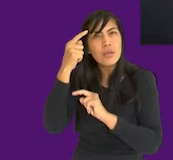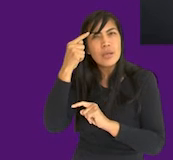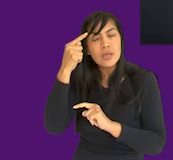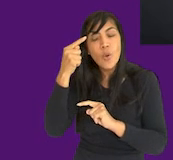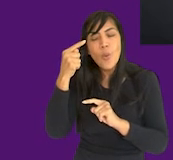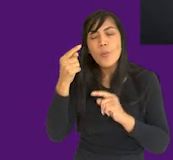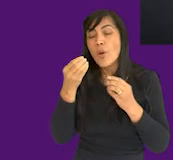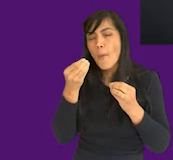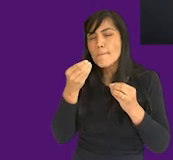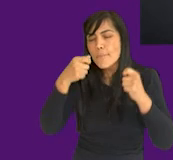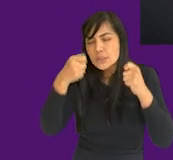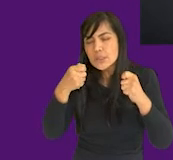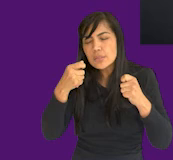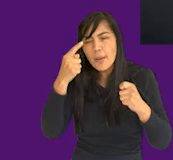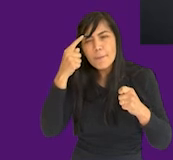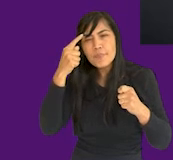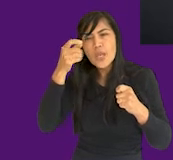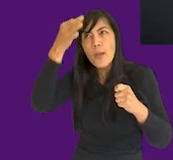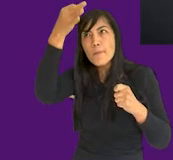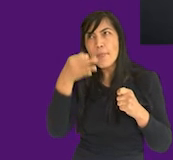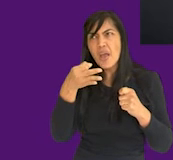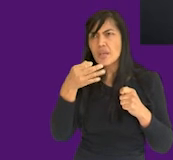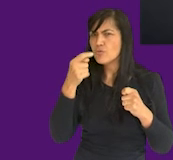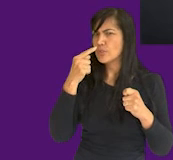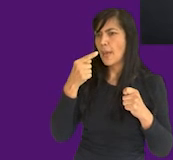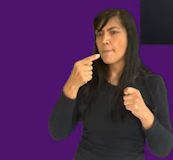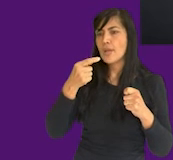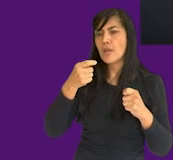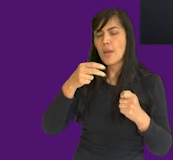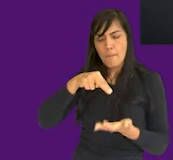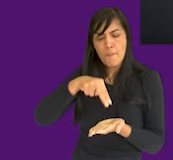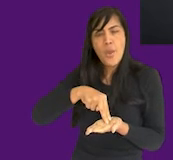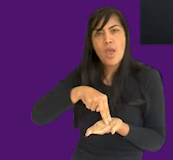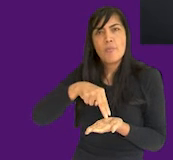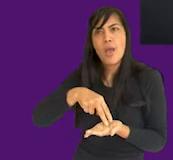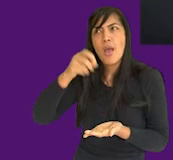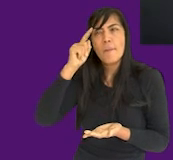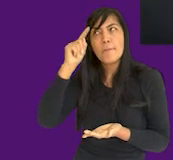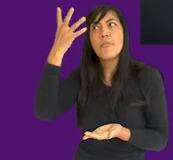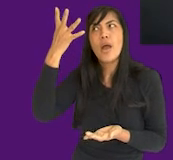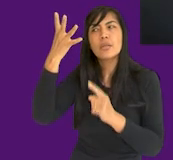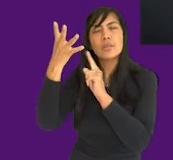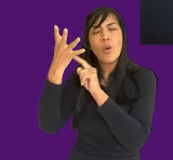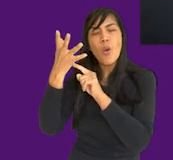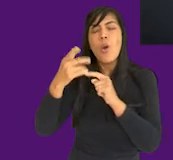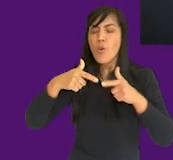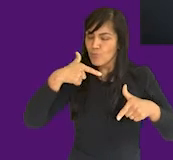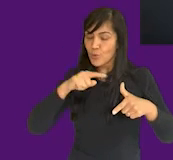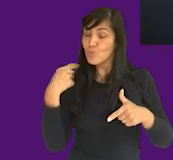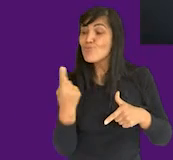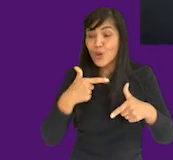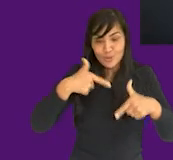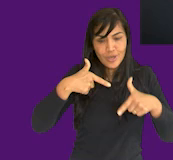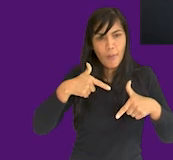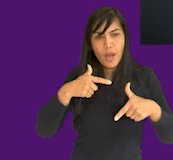fosse vai estar no mesmo lugar se você estava antes de começar toda essa jornada do